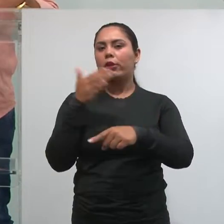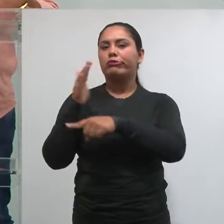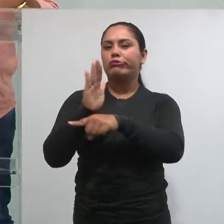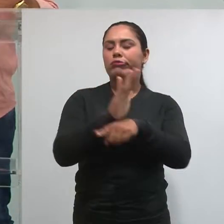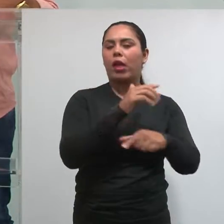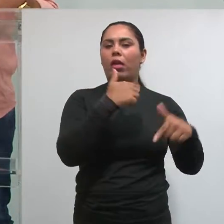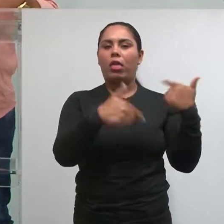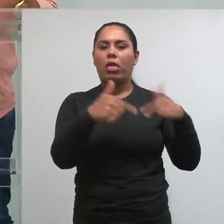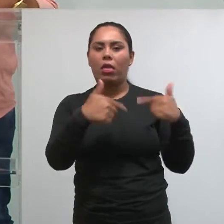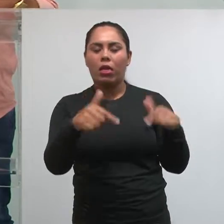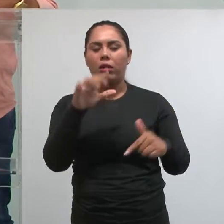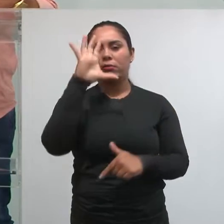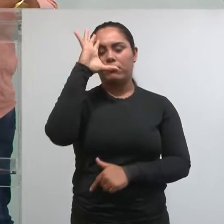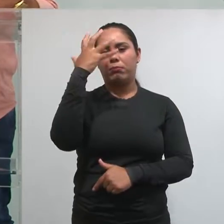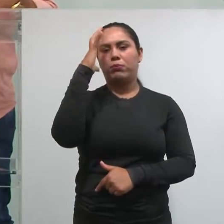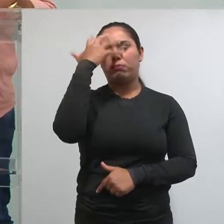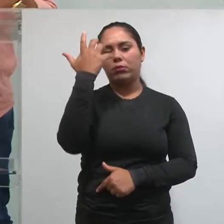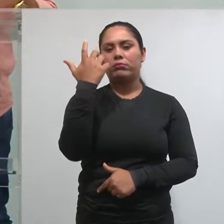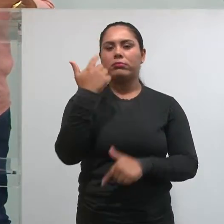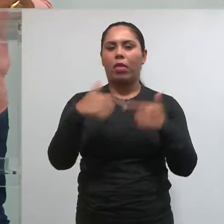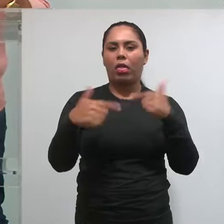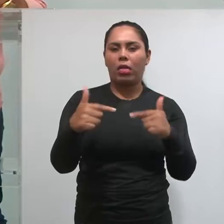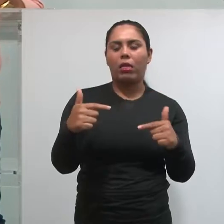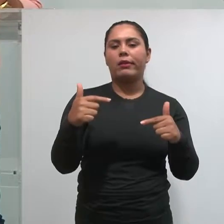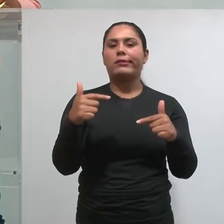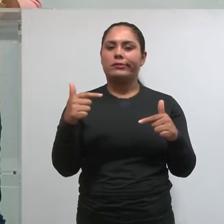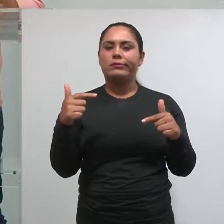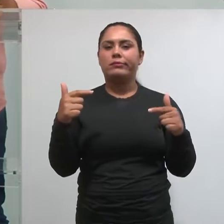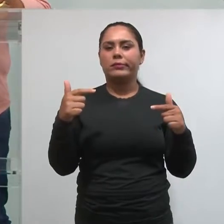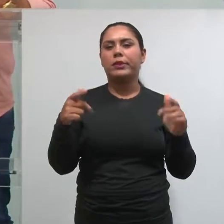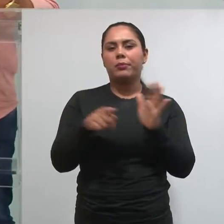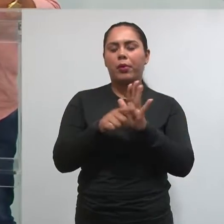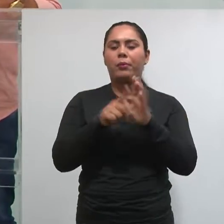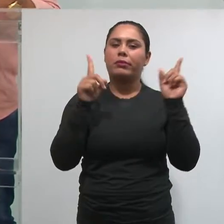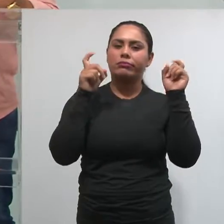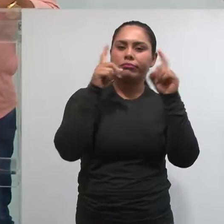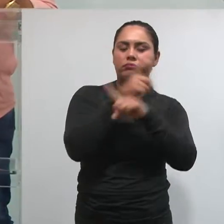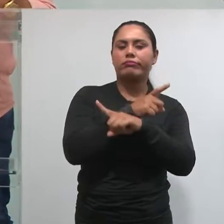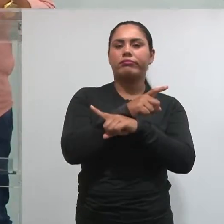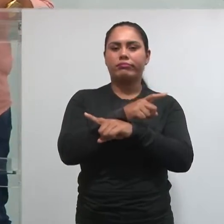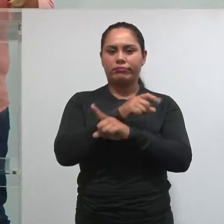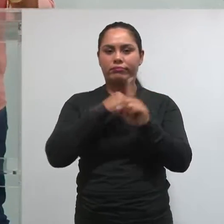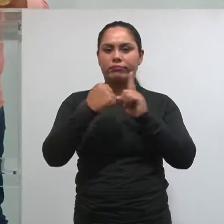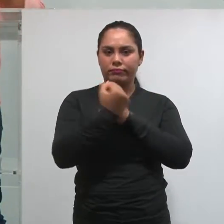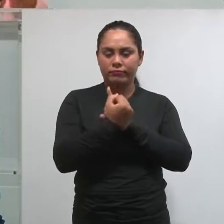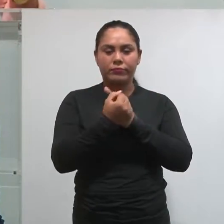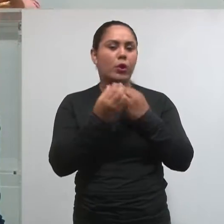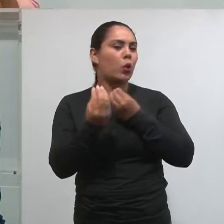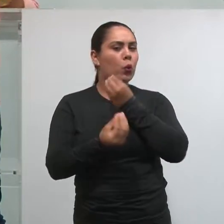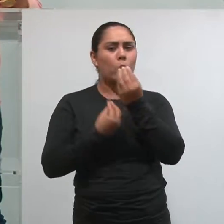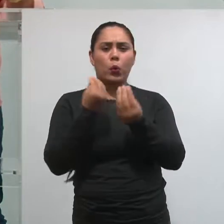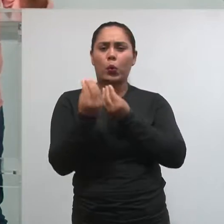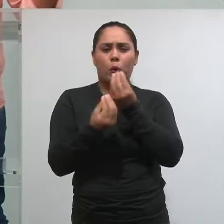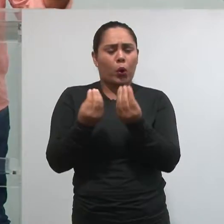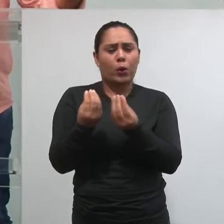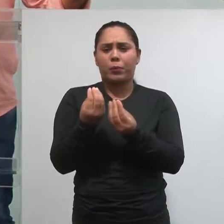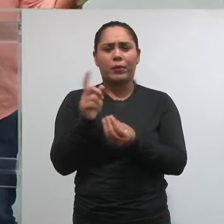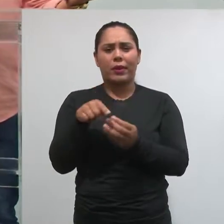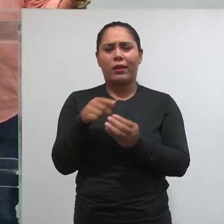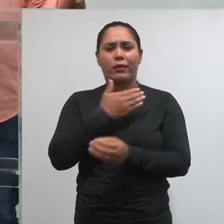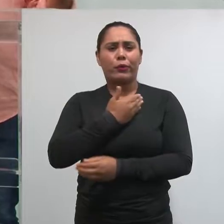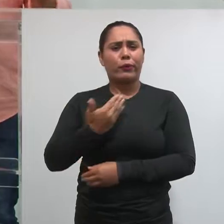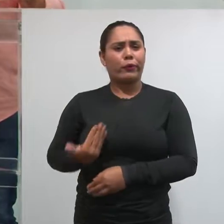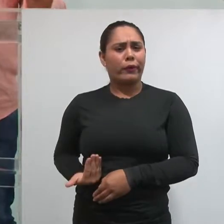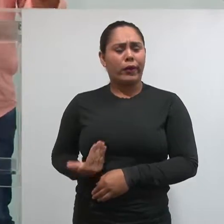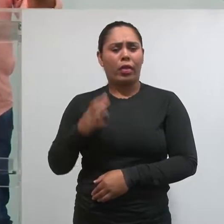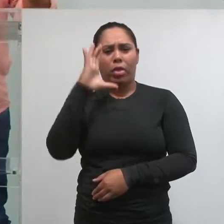em prol da resolução dos problemas públicos que afligem, que afetam a nossa sociedade. Okay? Então, como que o governo ele resolve os